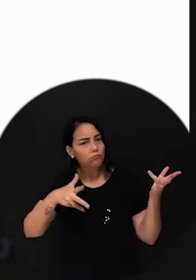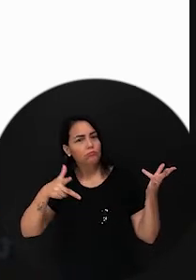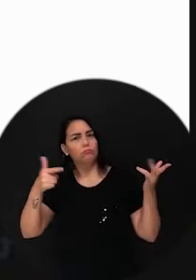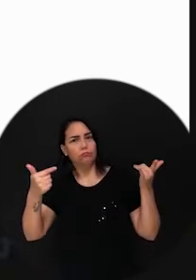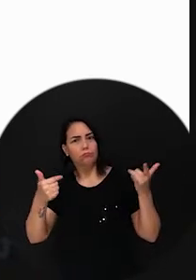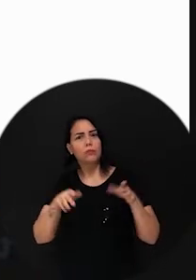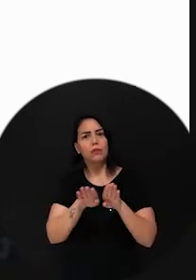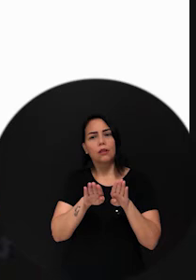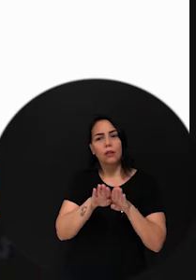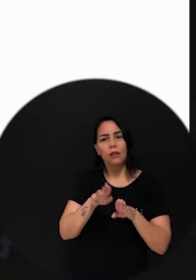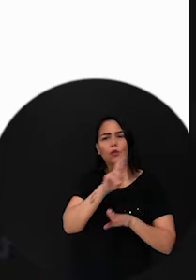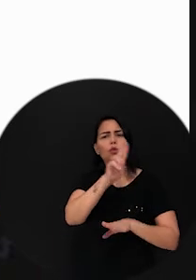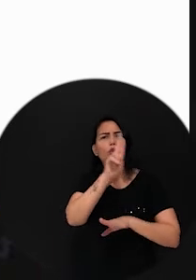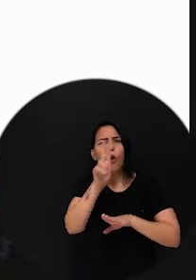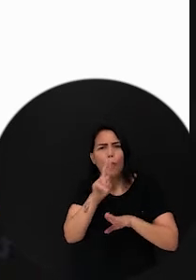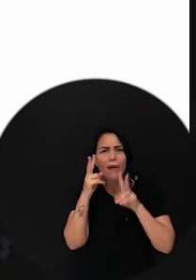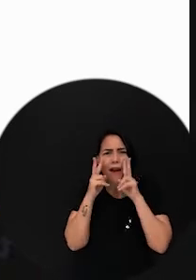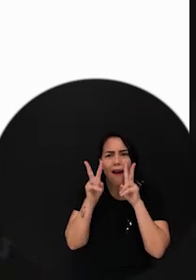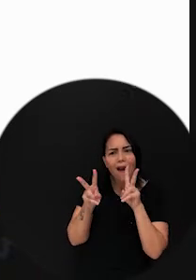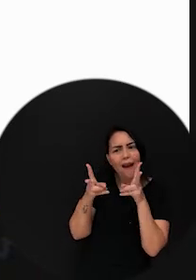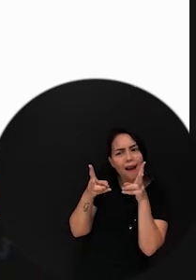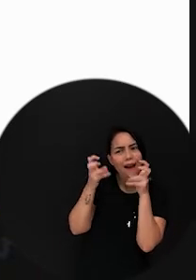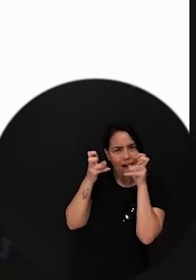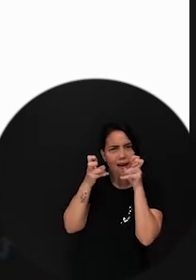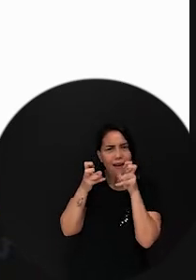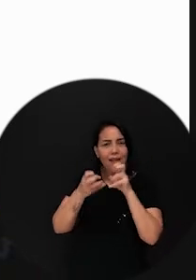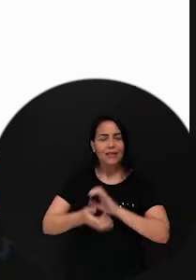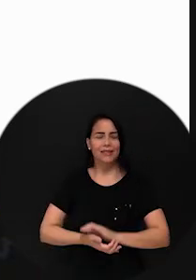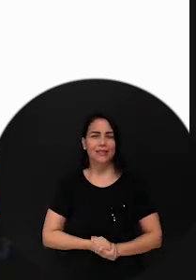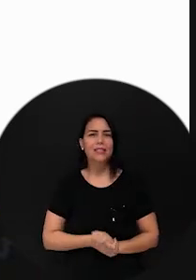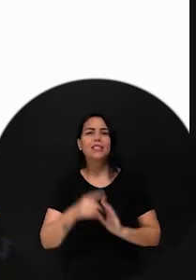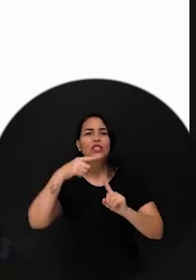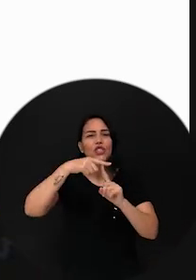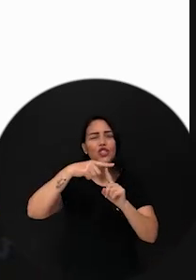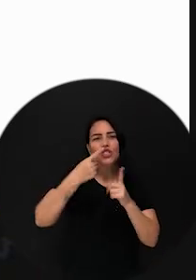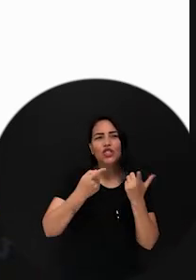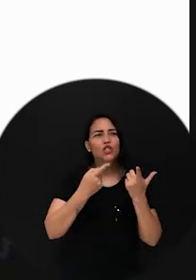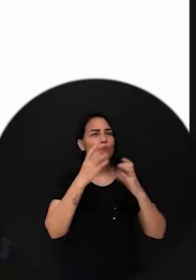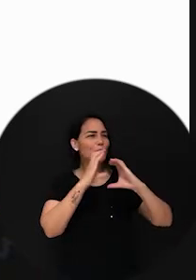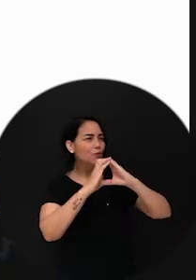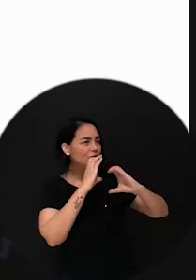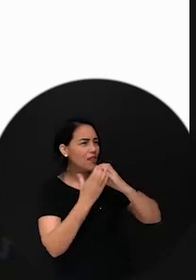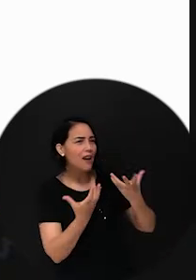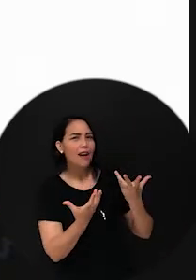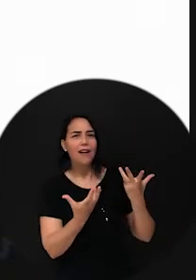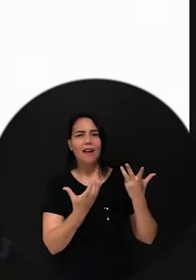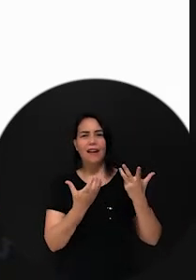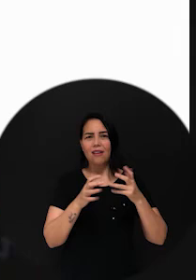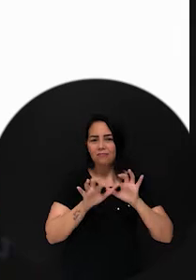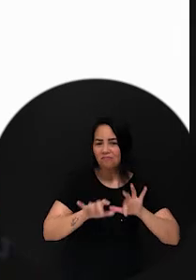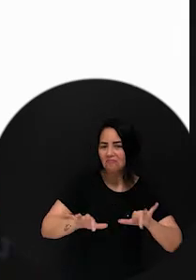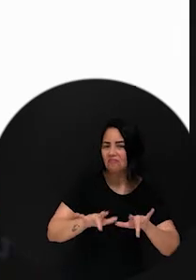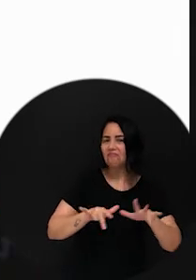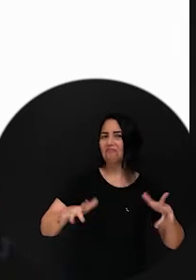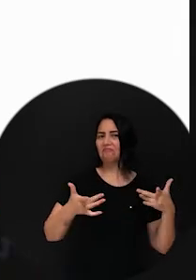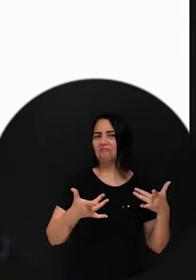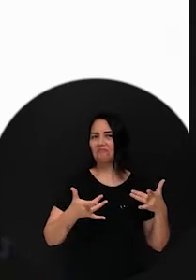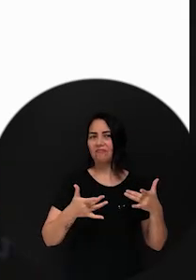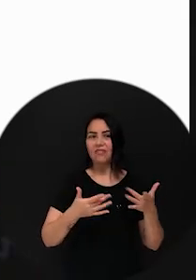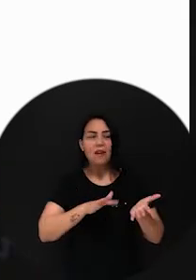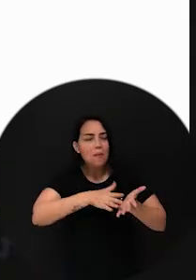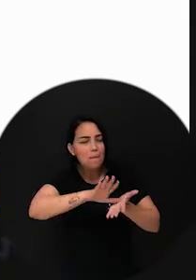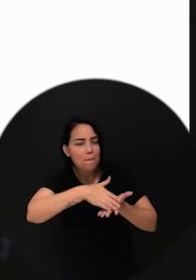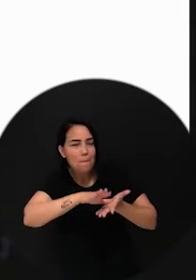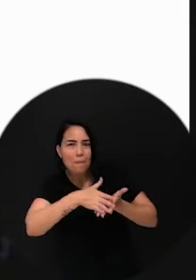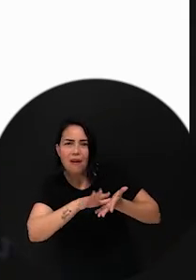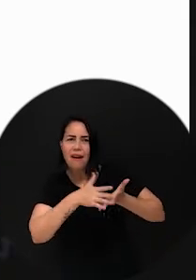baixo elétrico, bateria, canto, clarinete, contrabaixo acústico,